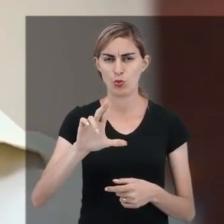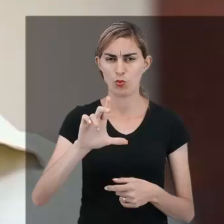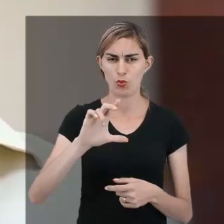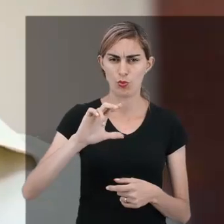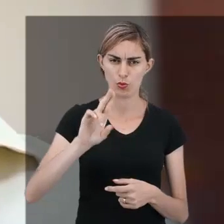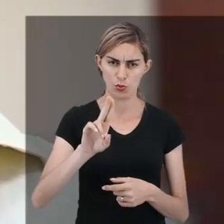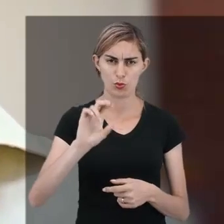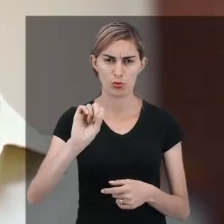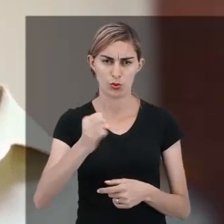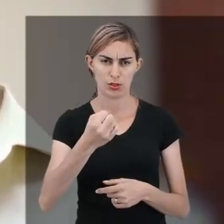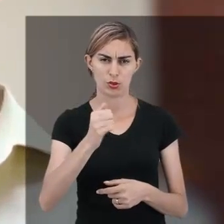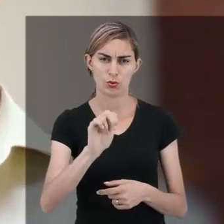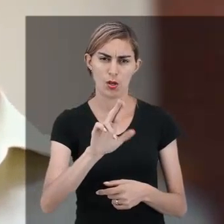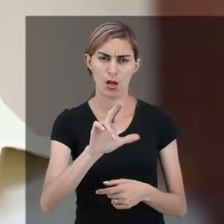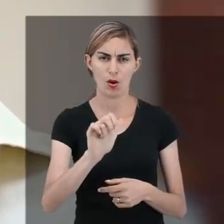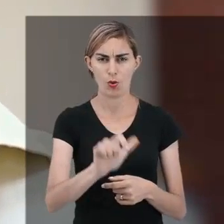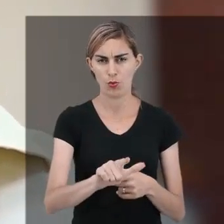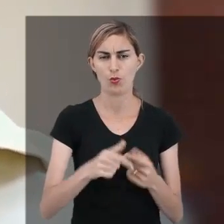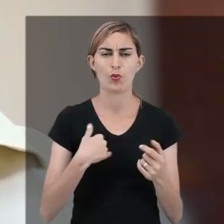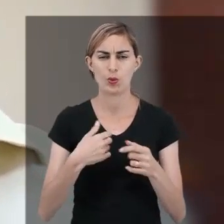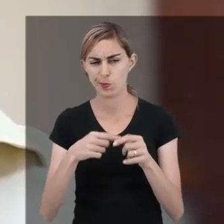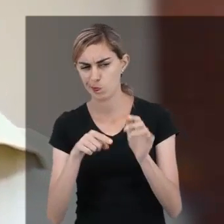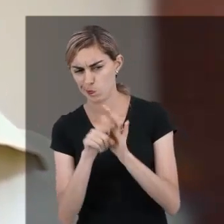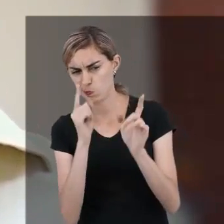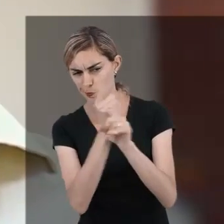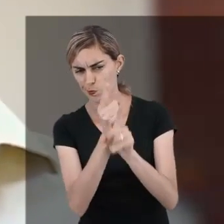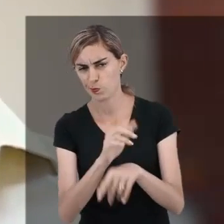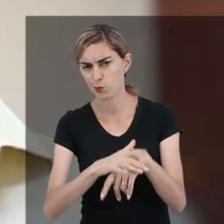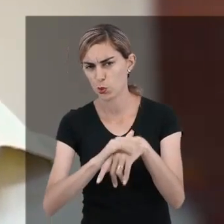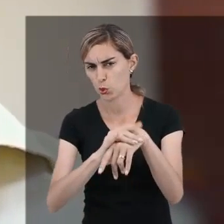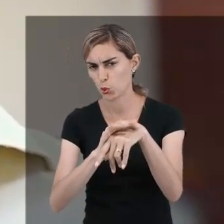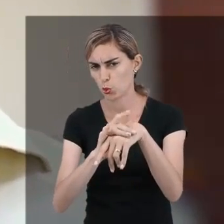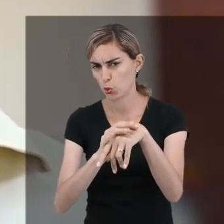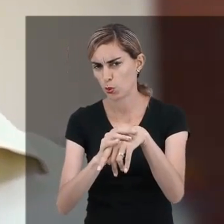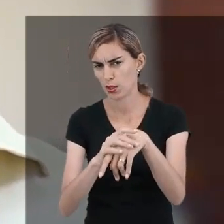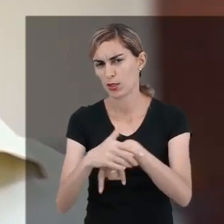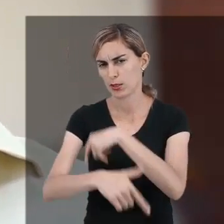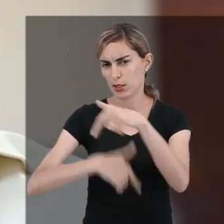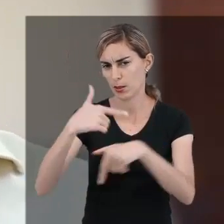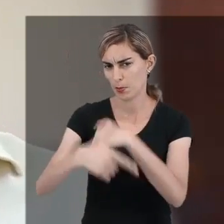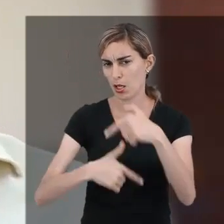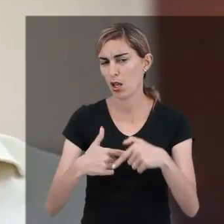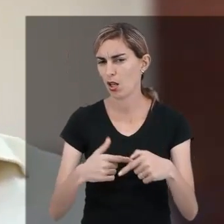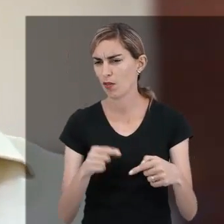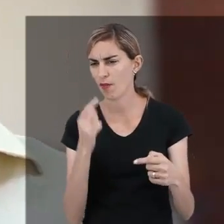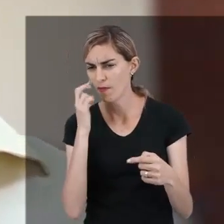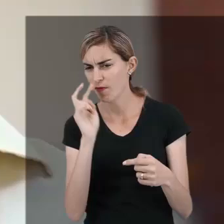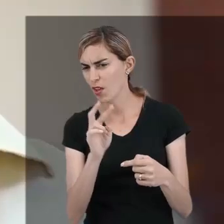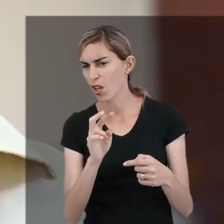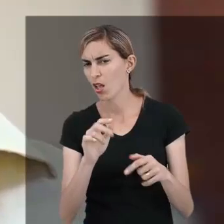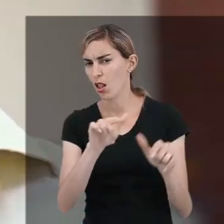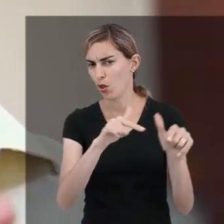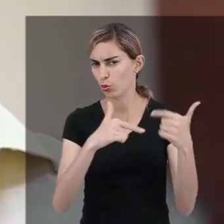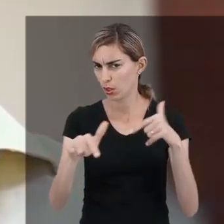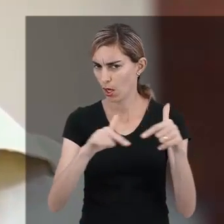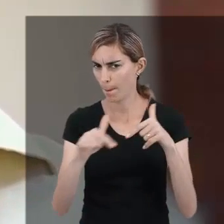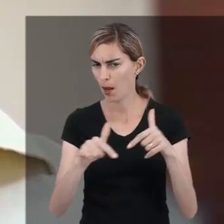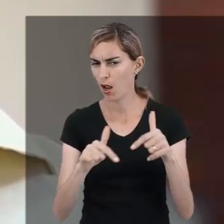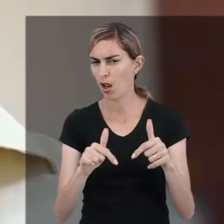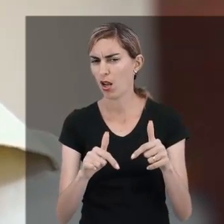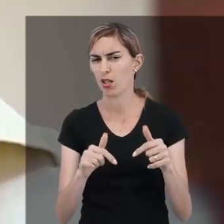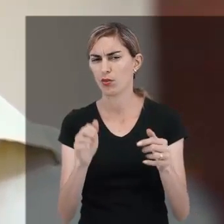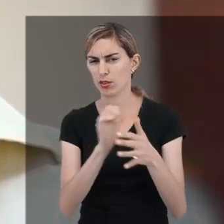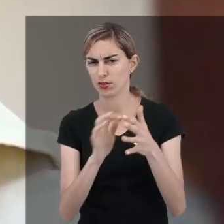trabalho, ele vai verificar uma doença do trabalhador e verificar se aquilo condiz ou não com a atividade. Ele vai pegar a descrição